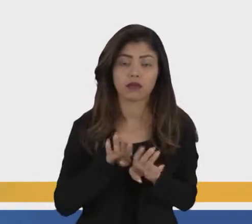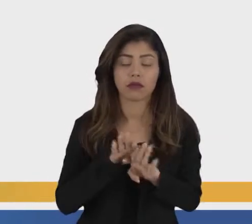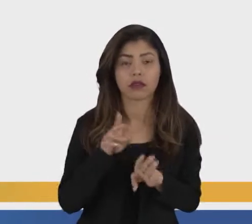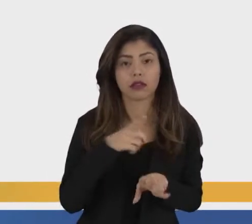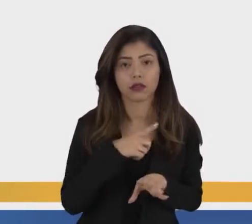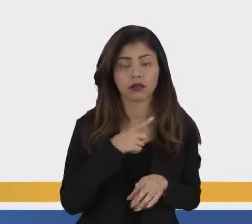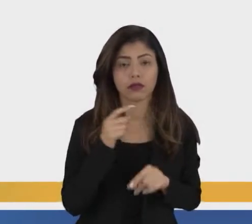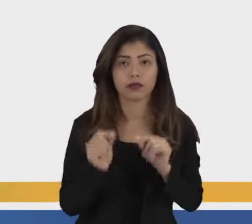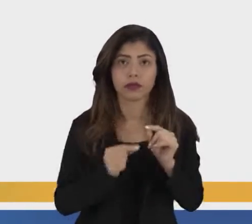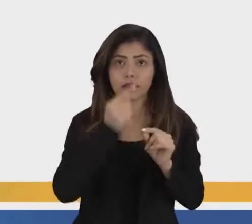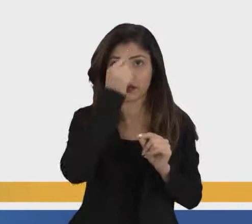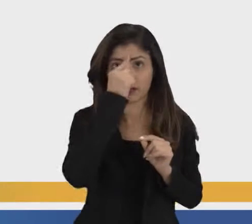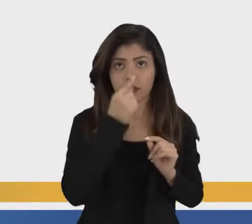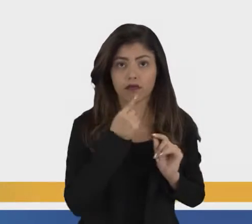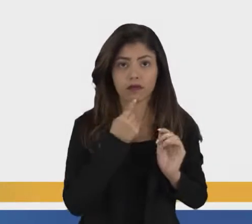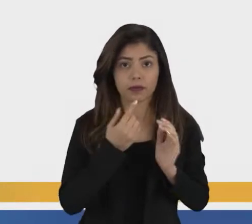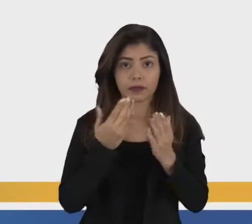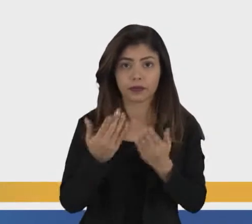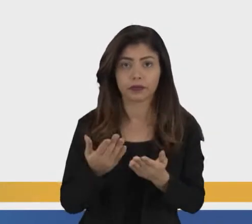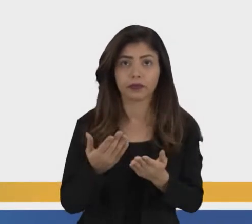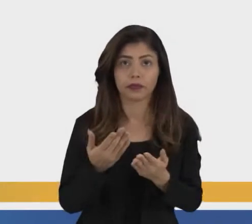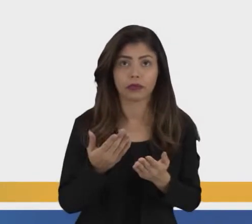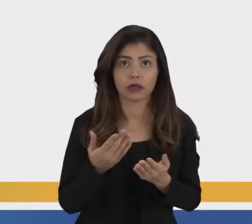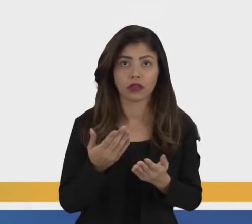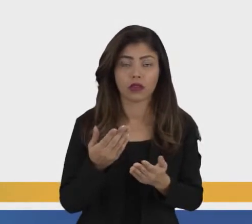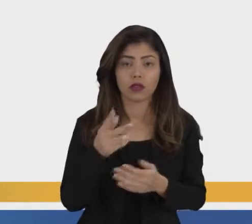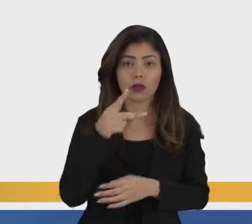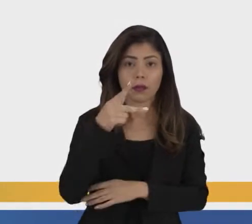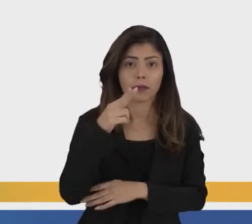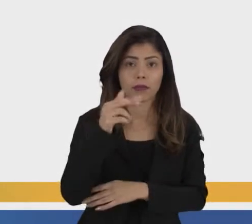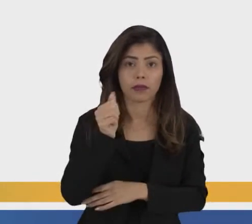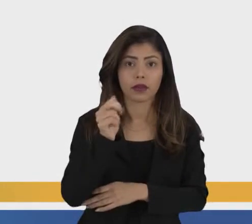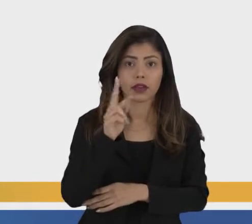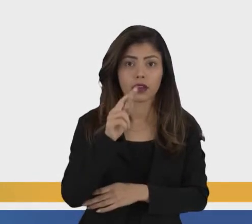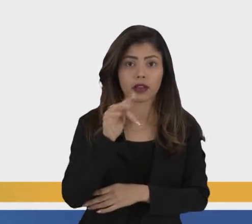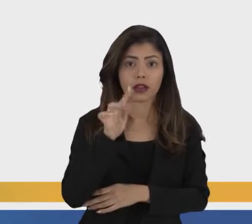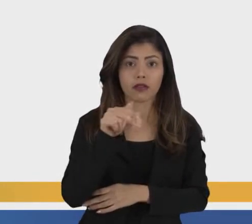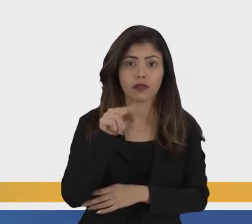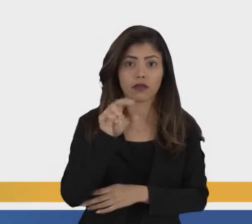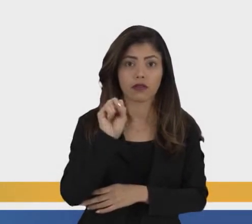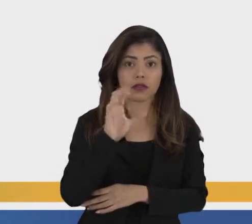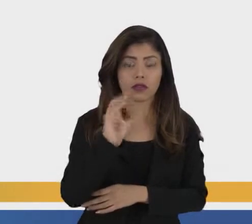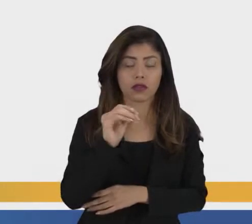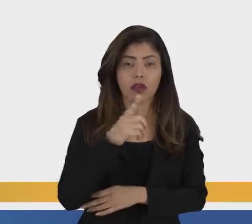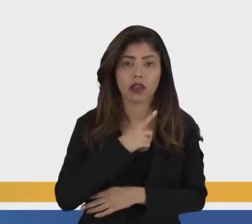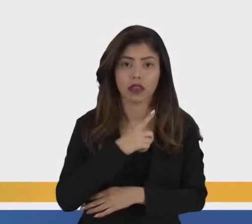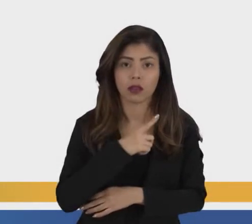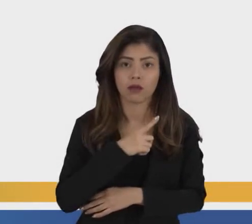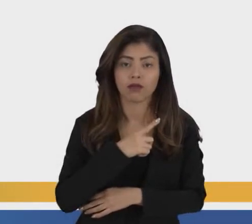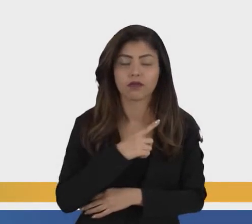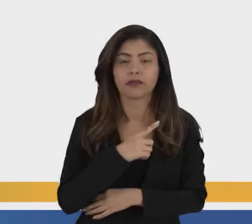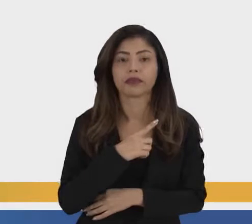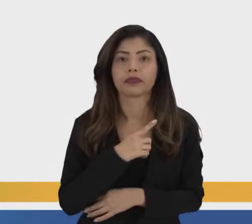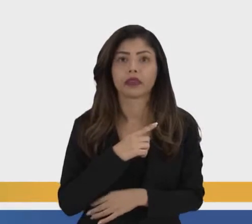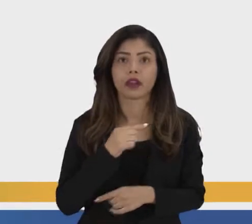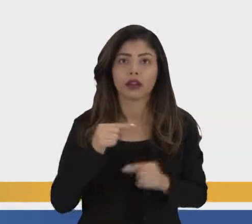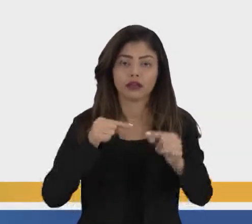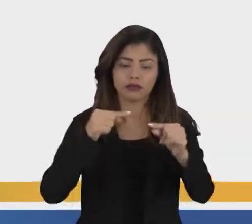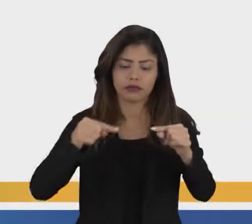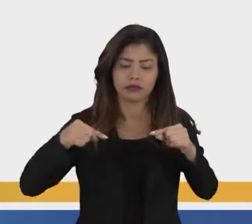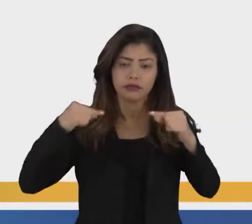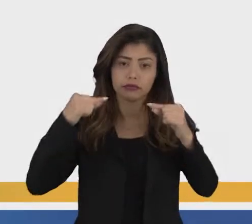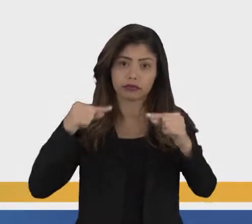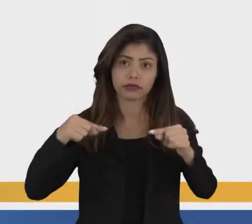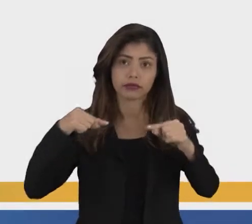aí também a demonstração de um parafuso, né, onde eu tenho o giro da porca,